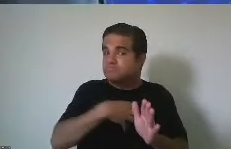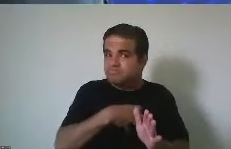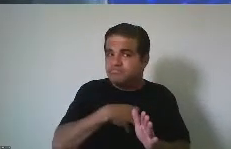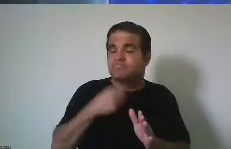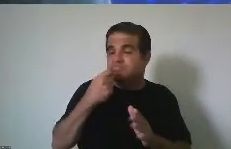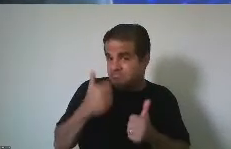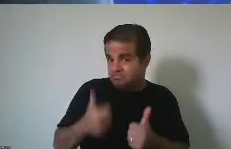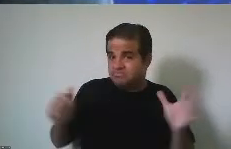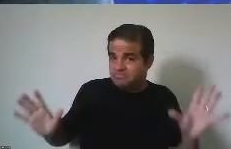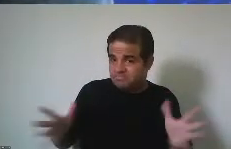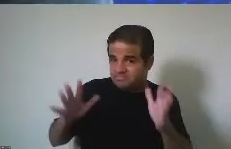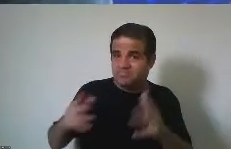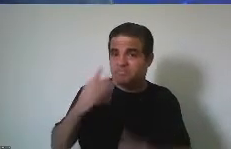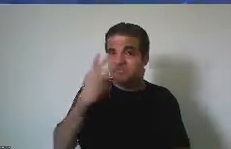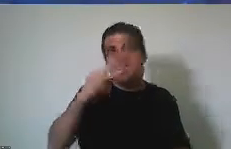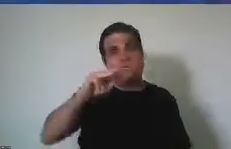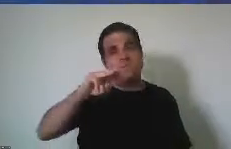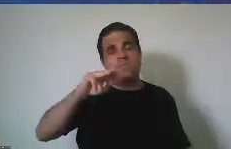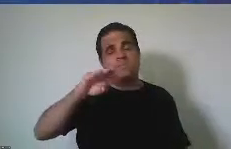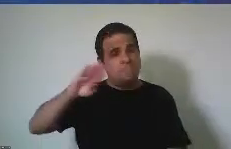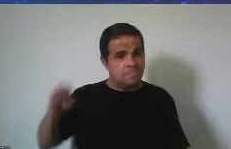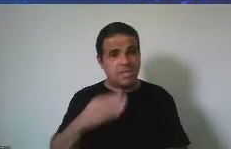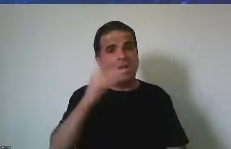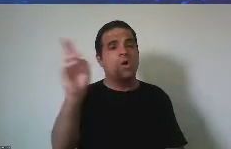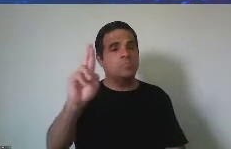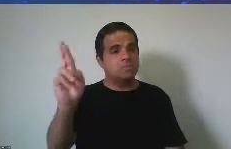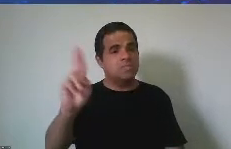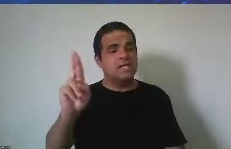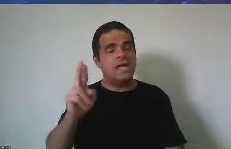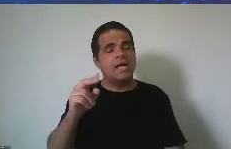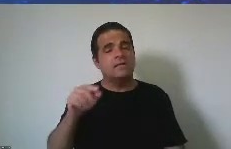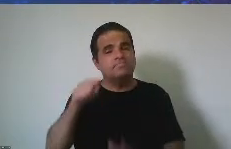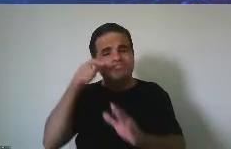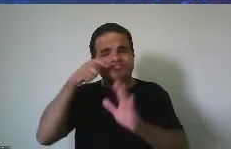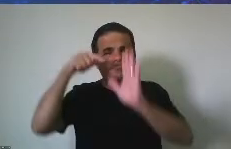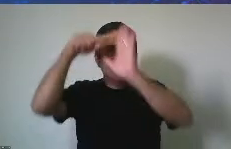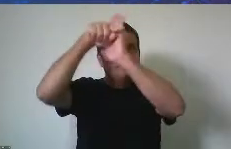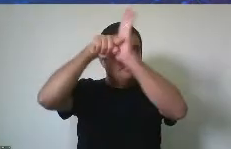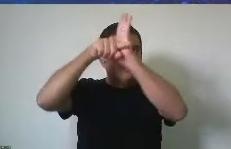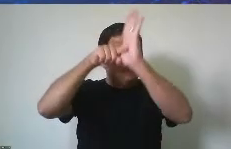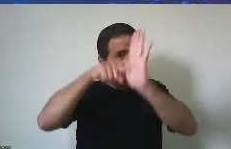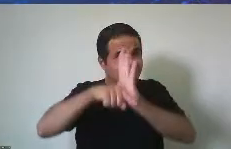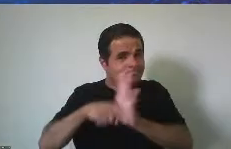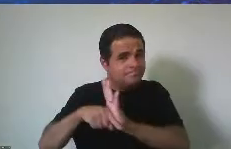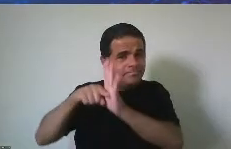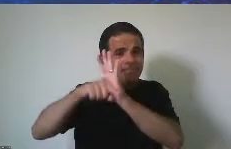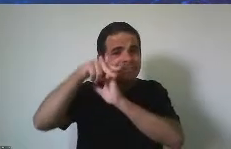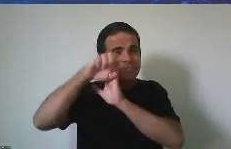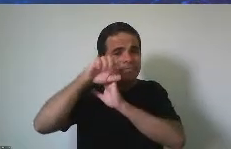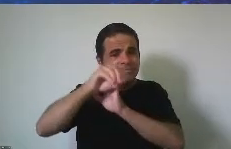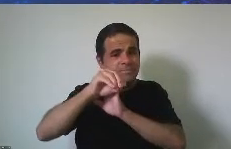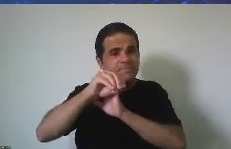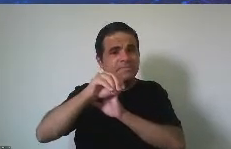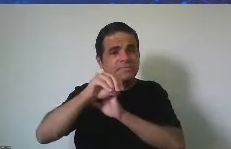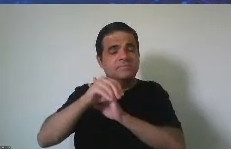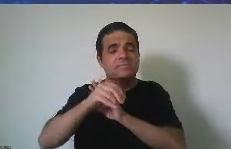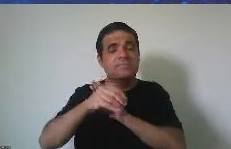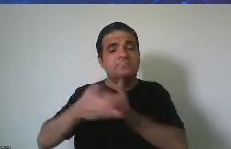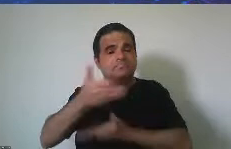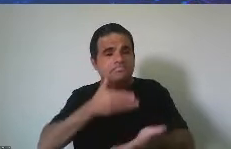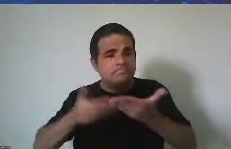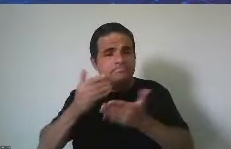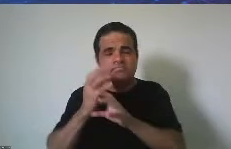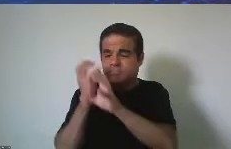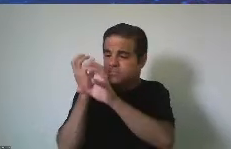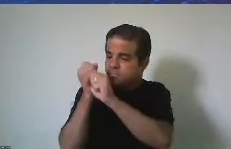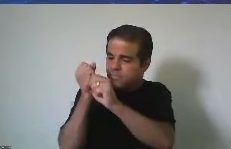que ele deu um ponto três milhões de reais na consulta pública atual anel como viu que que esse calculou